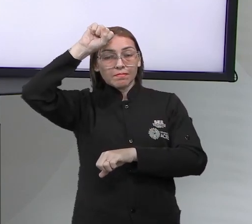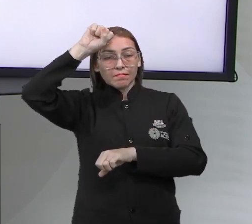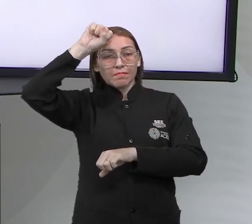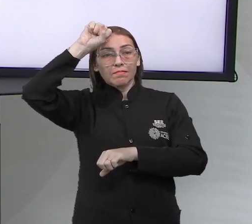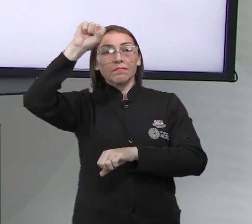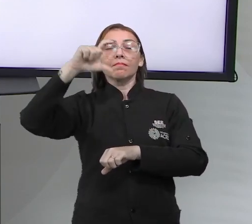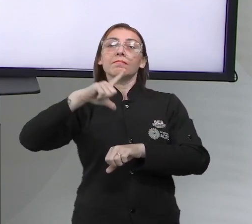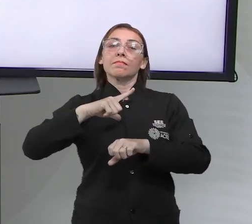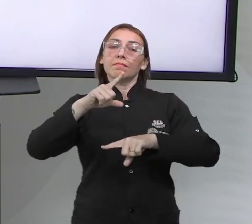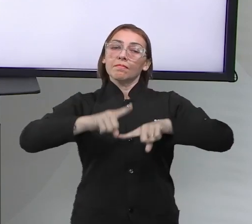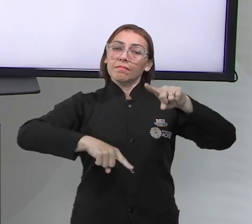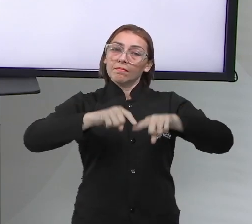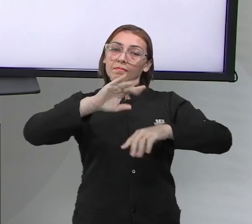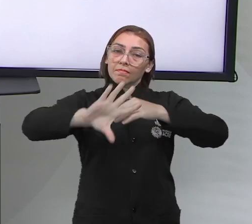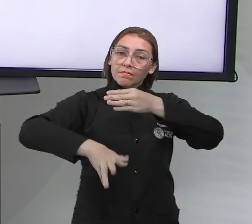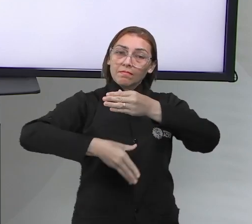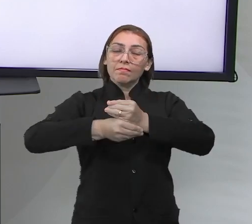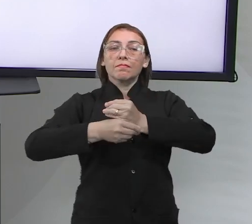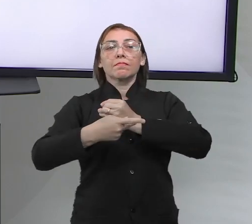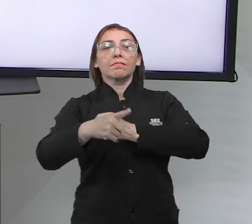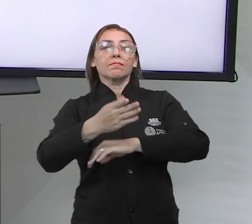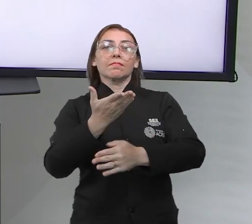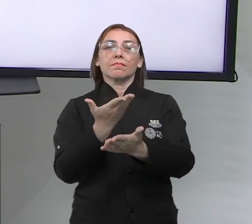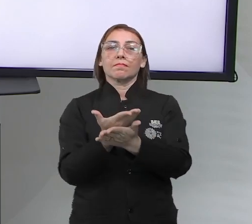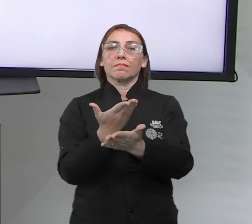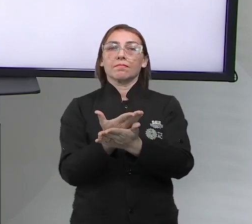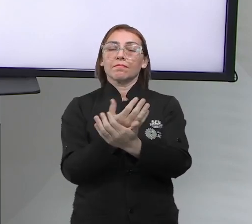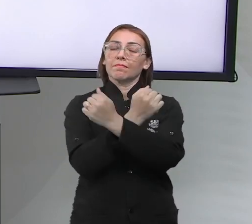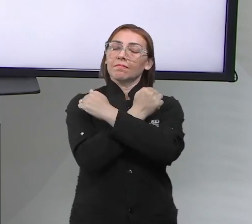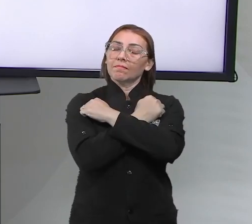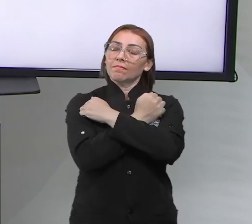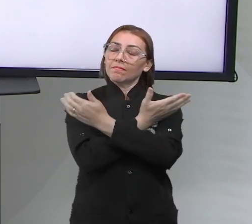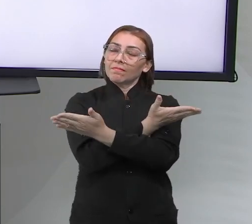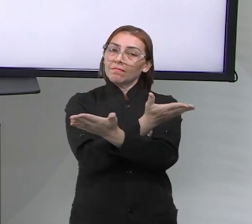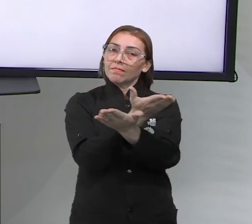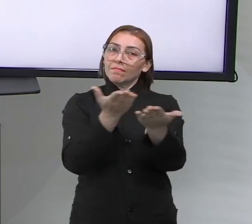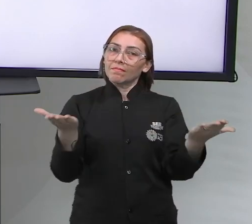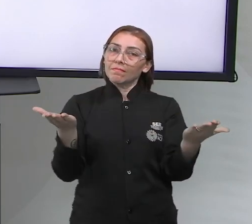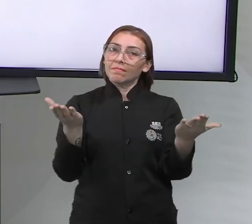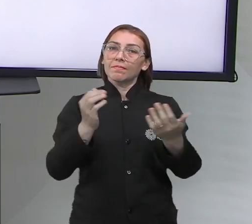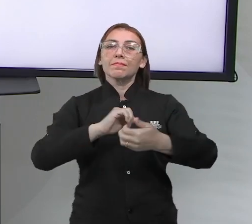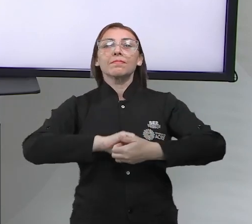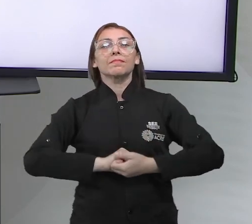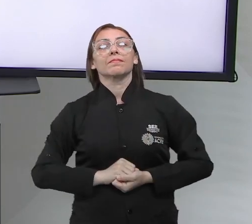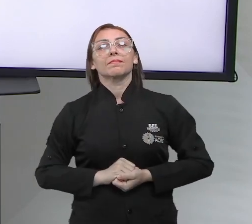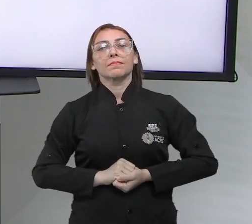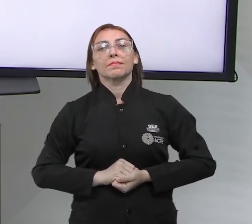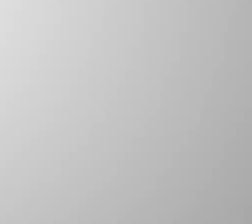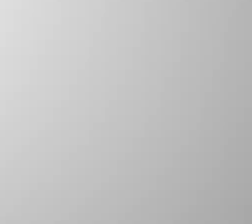que há materiais complementares para o seu estudo. Um forte abraço a todos vocês.